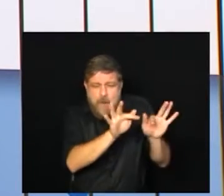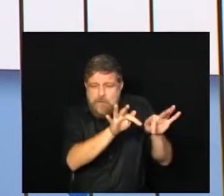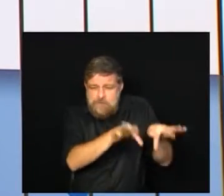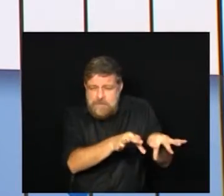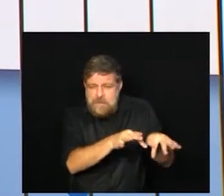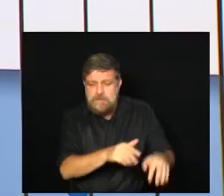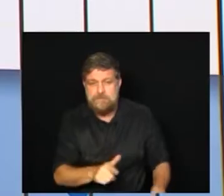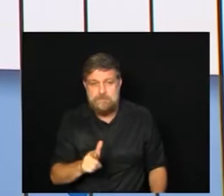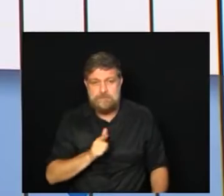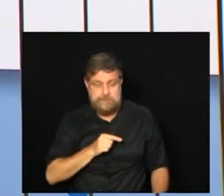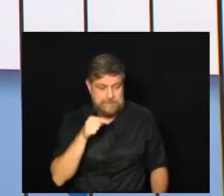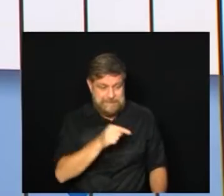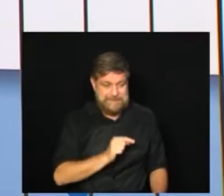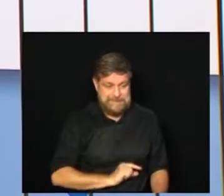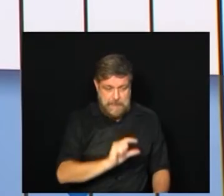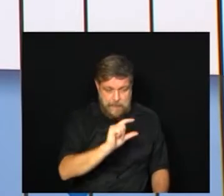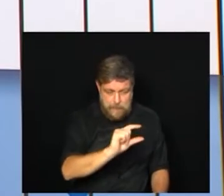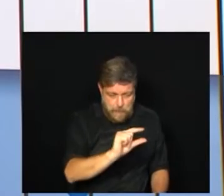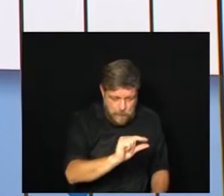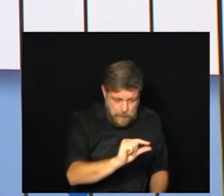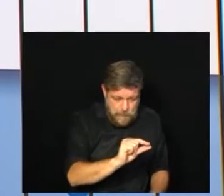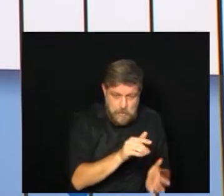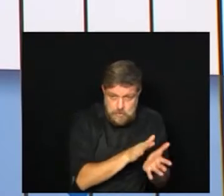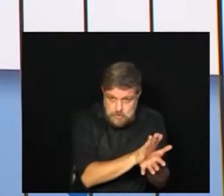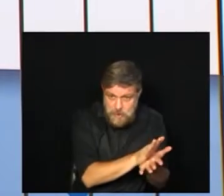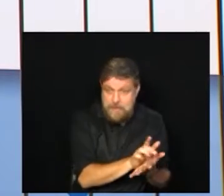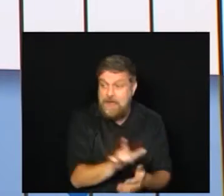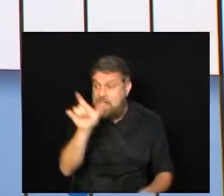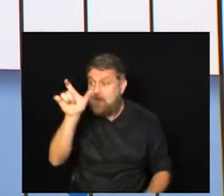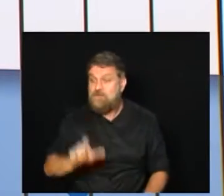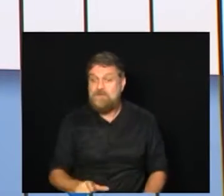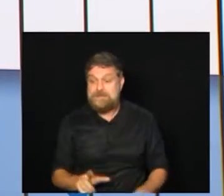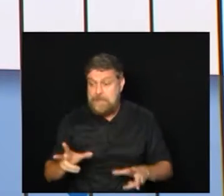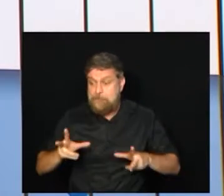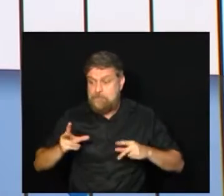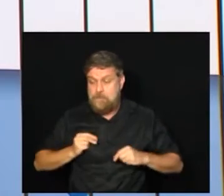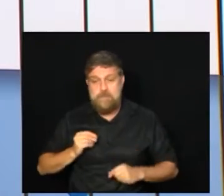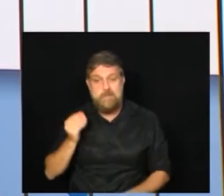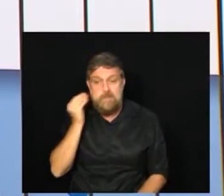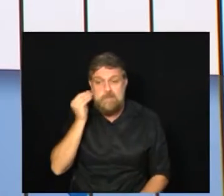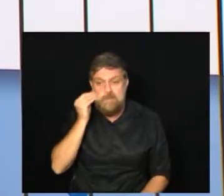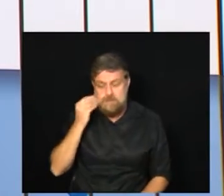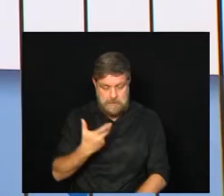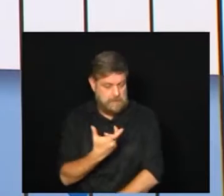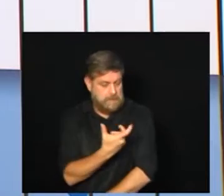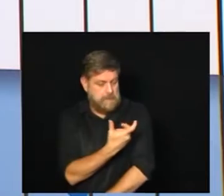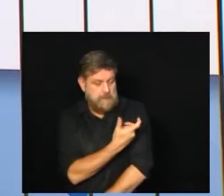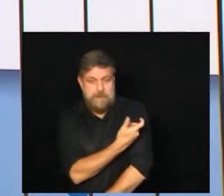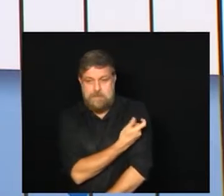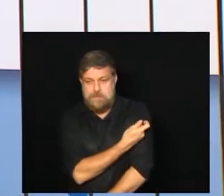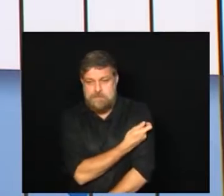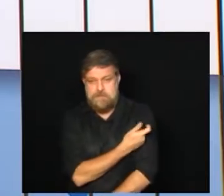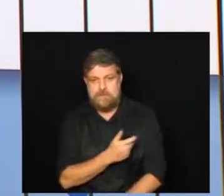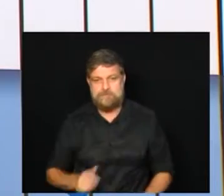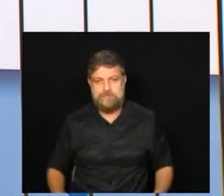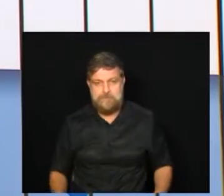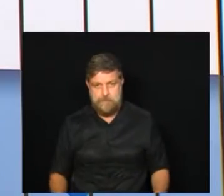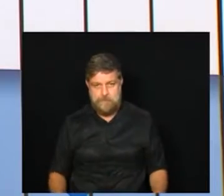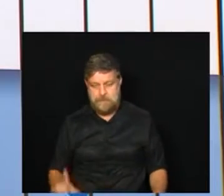expediente. Caso tenha sobrado alguma dose, pode ser a sua chance de ser aí imunizado com uma das vacinas